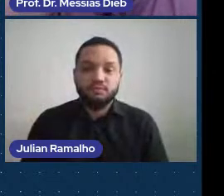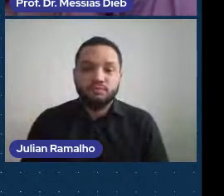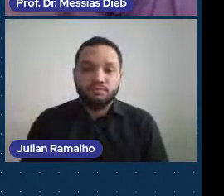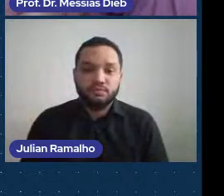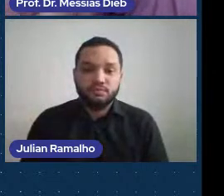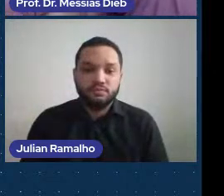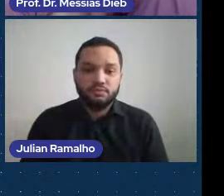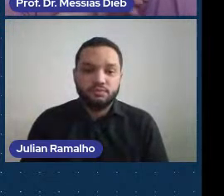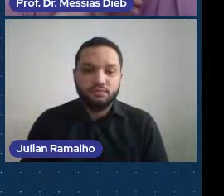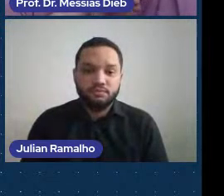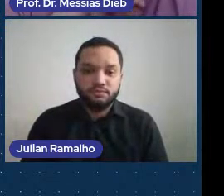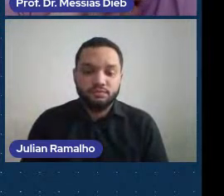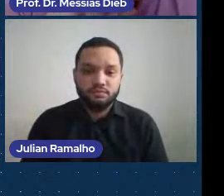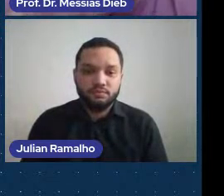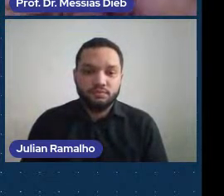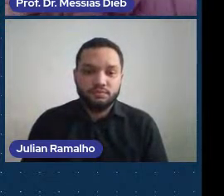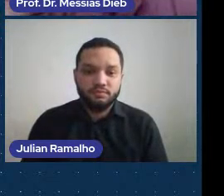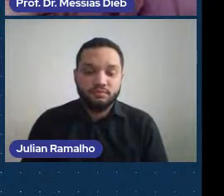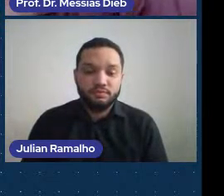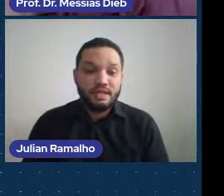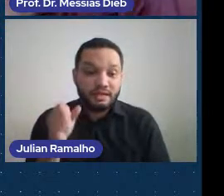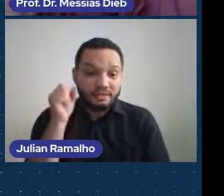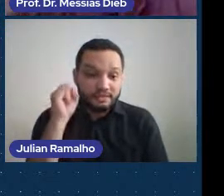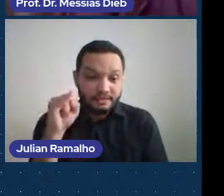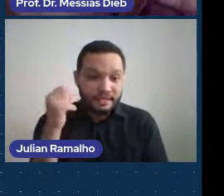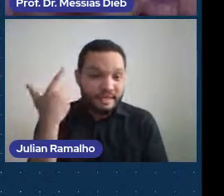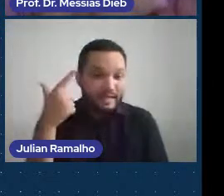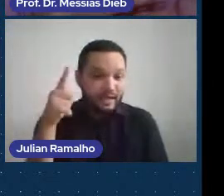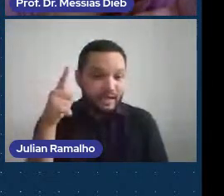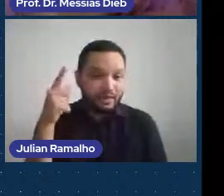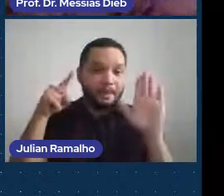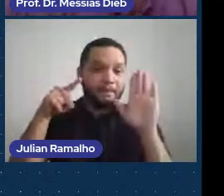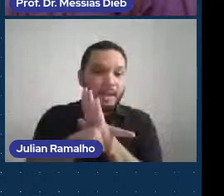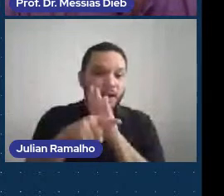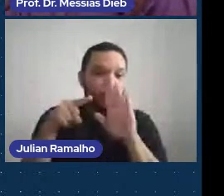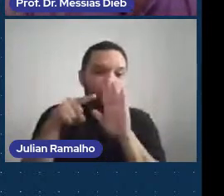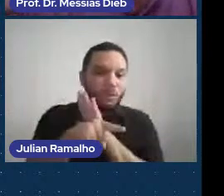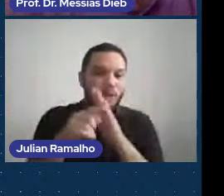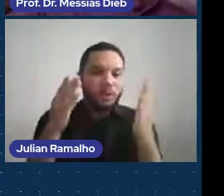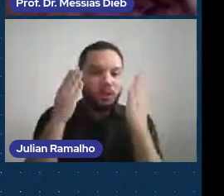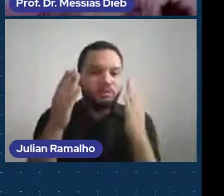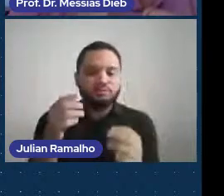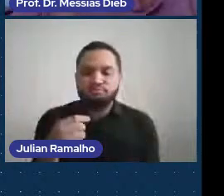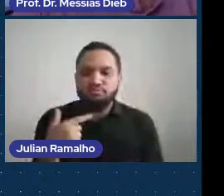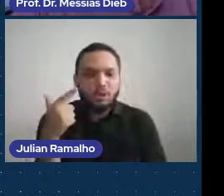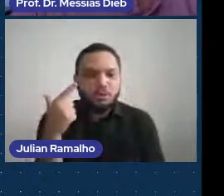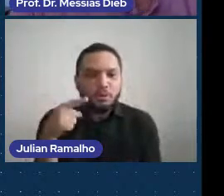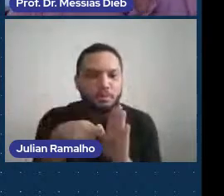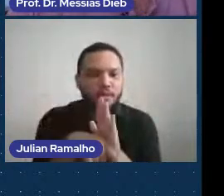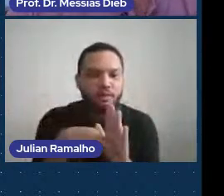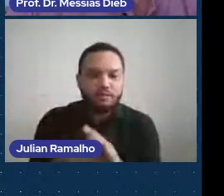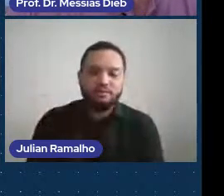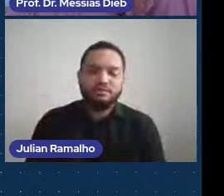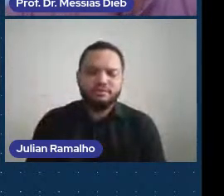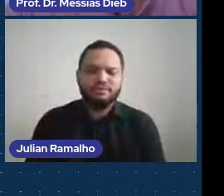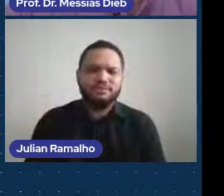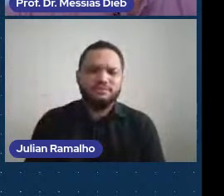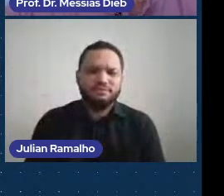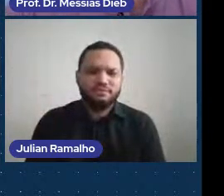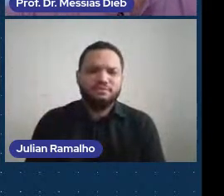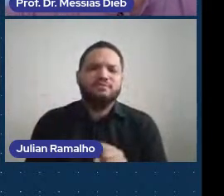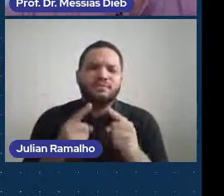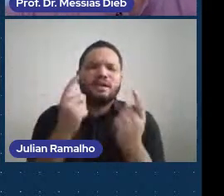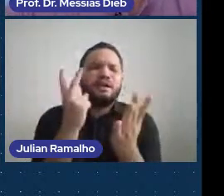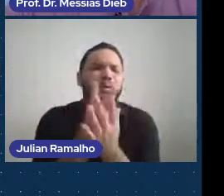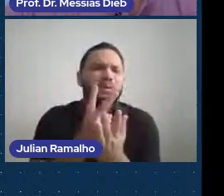Sem pergunta, não há o que pesquisar. Como eu falei para vocês, essa separação é didática, mas isso acontece concomitantemente,